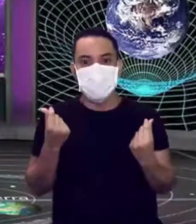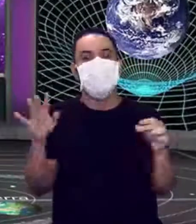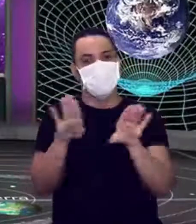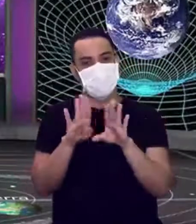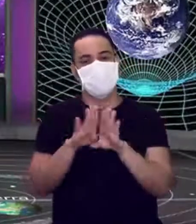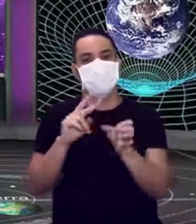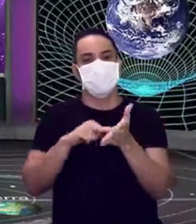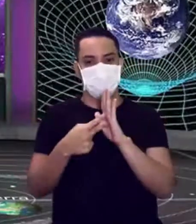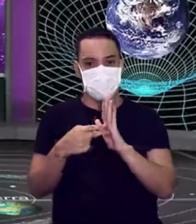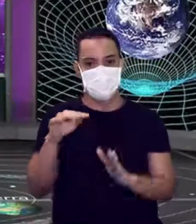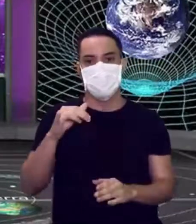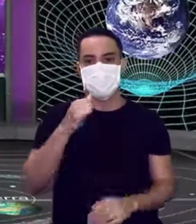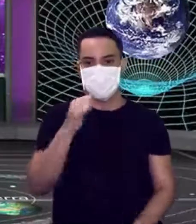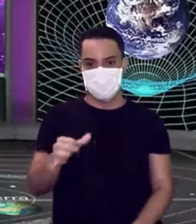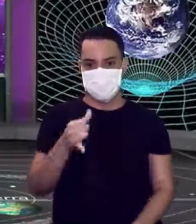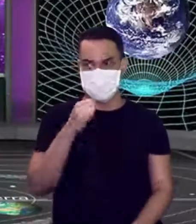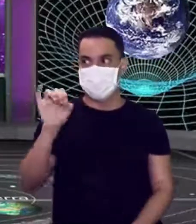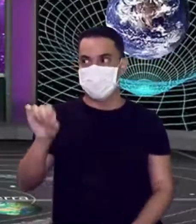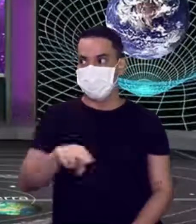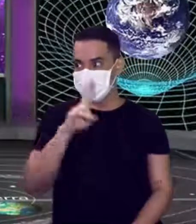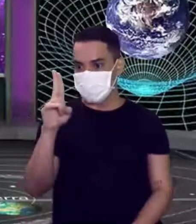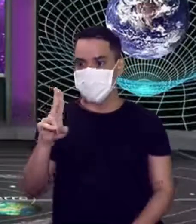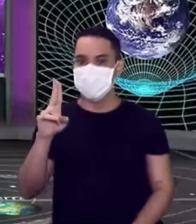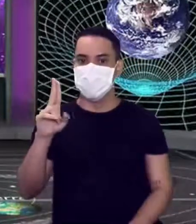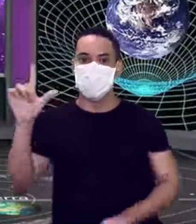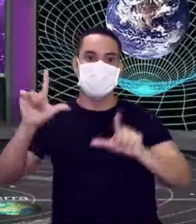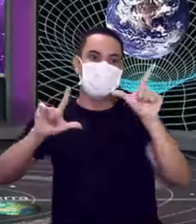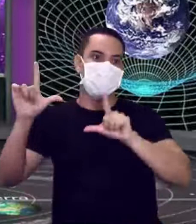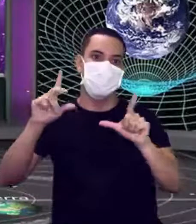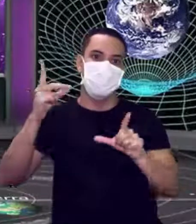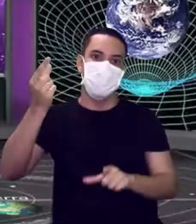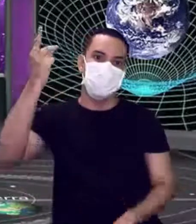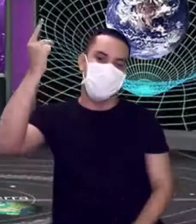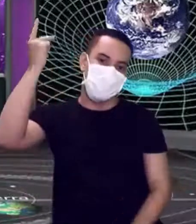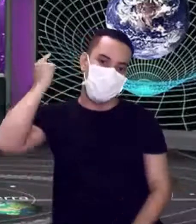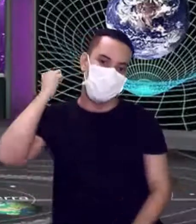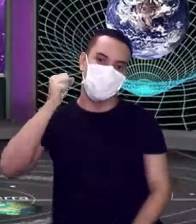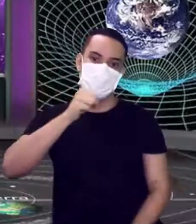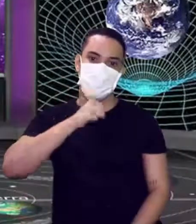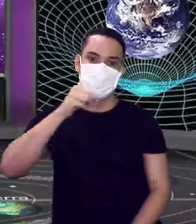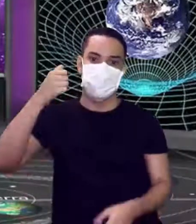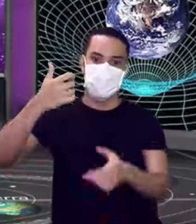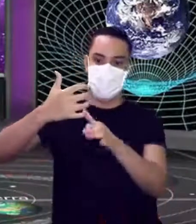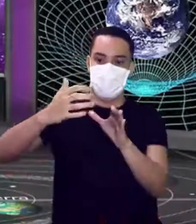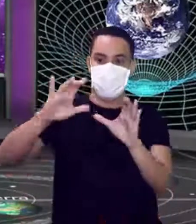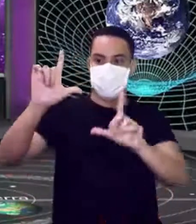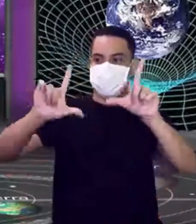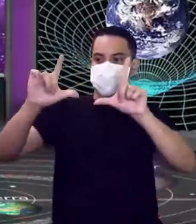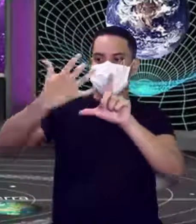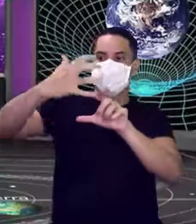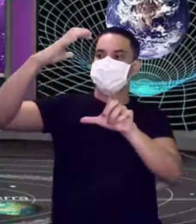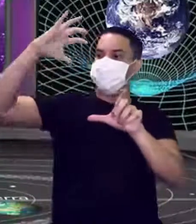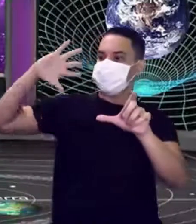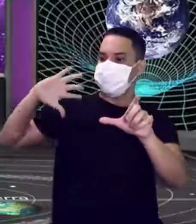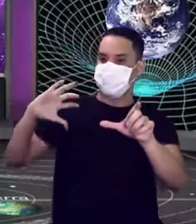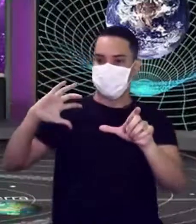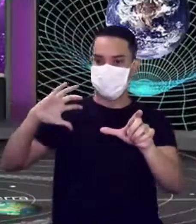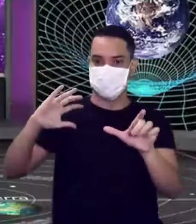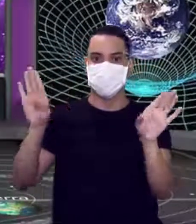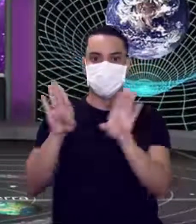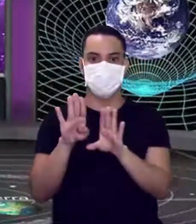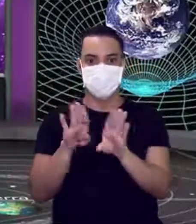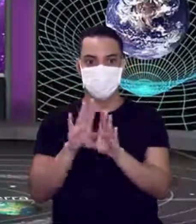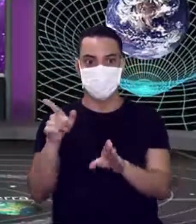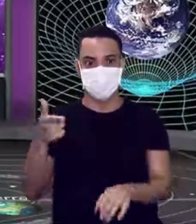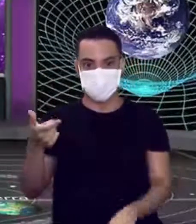é eletricidade estática. Ou aquelas televisões mais antigas, aquelas grandonas de tubo, ok? Quando